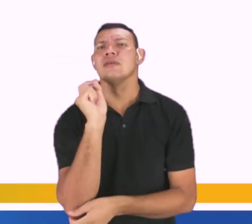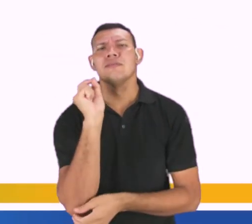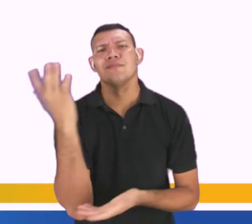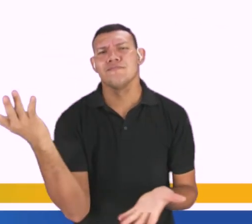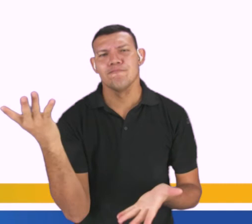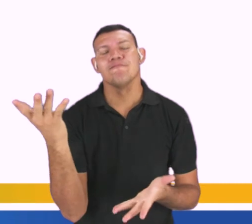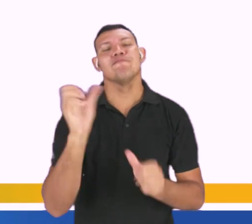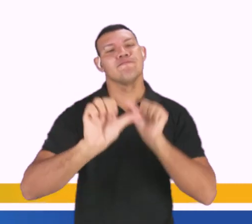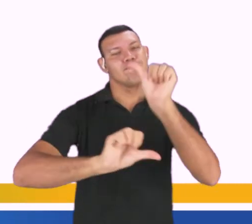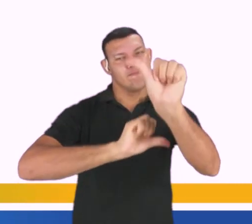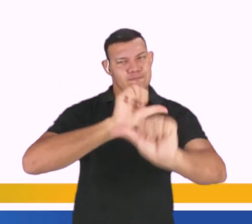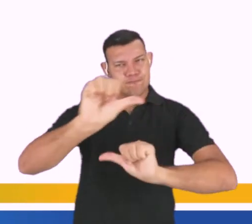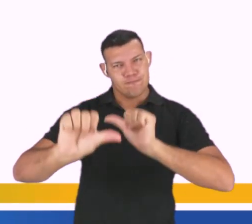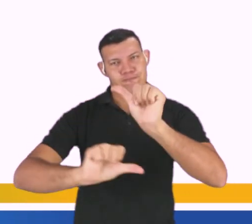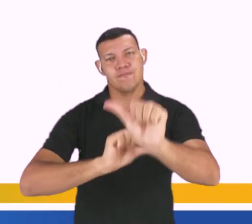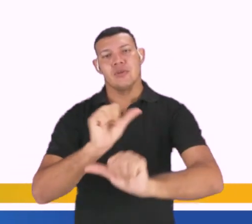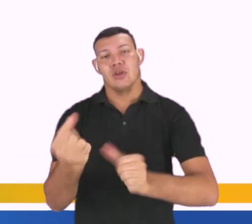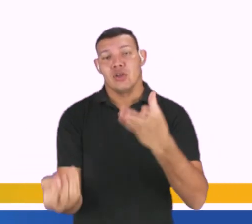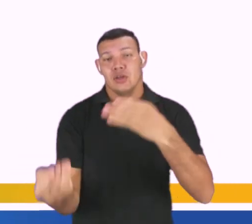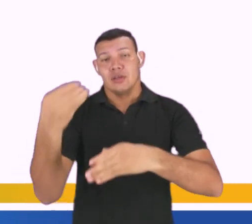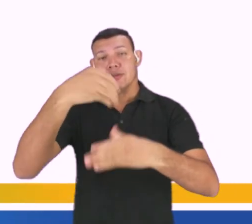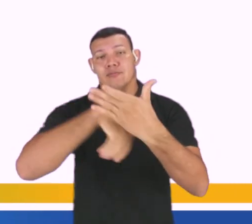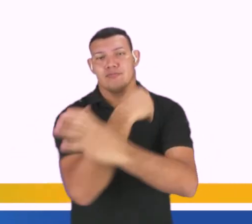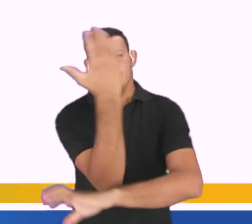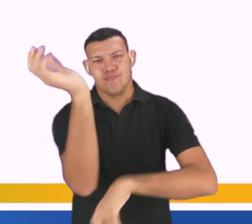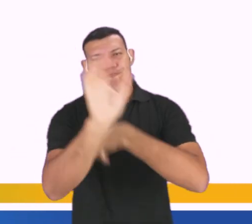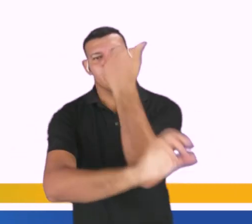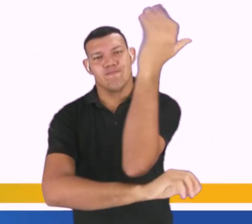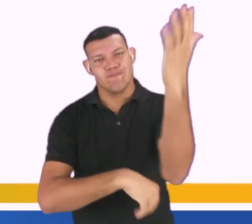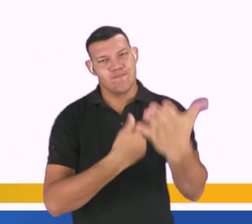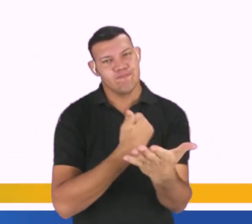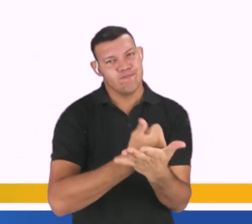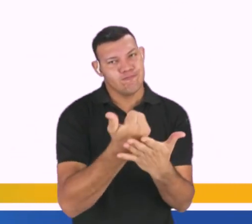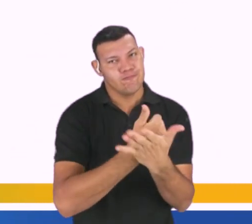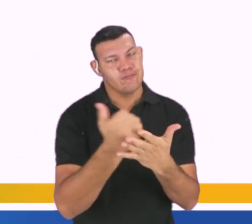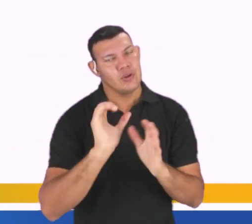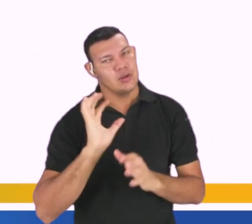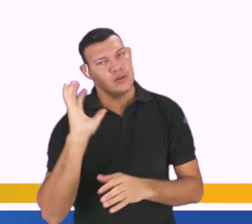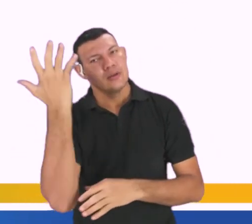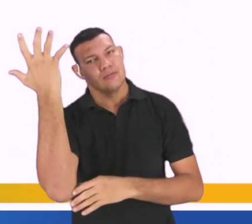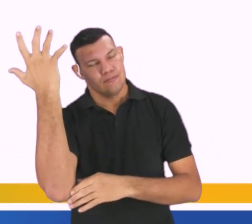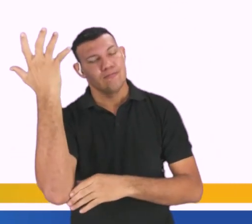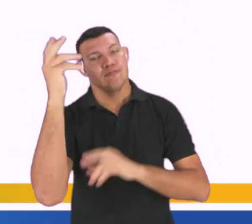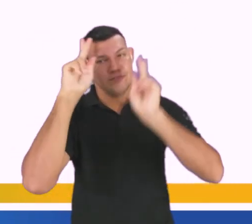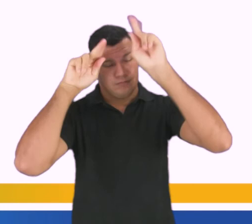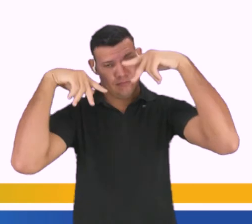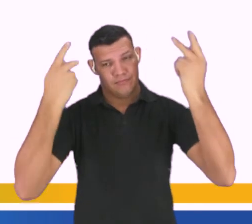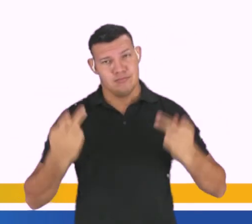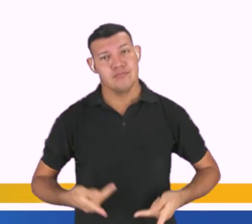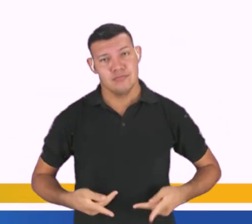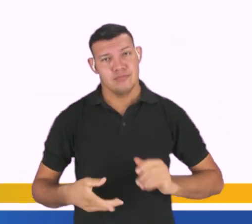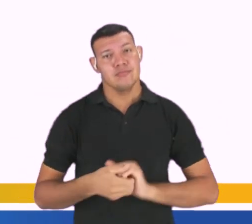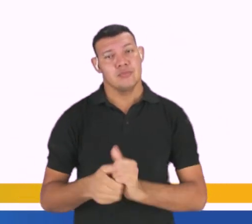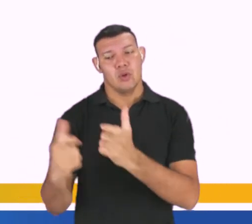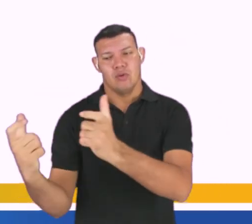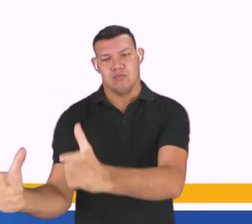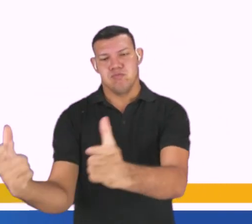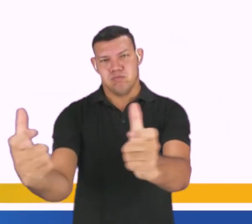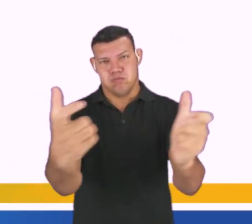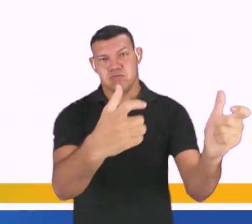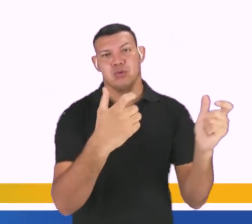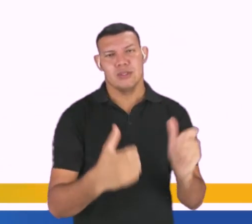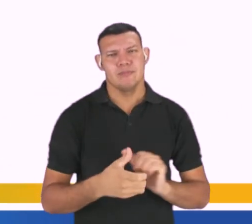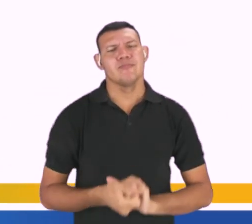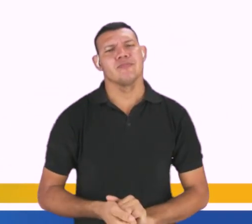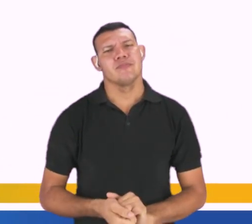são alterações no ambiente causadas pelo desenvolvimento das atividades humanas no espaço geográfico.